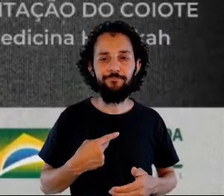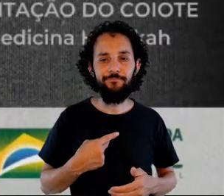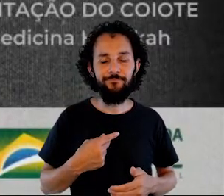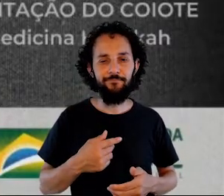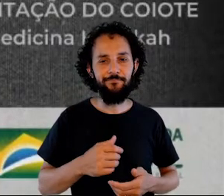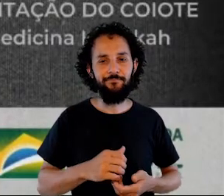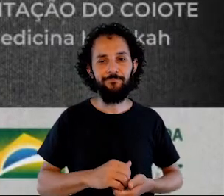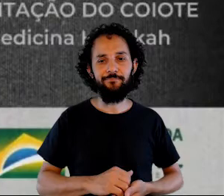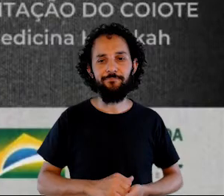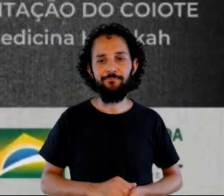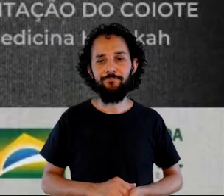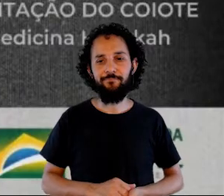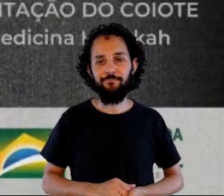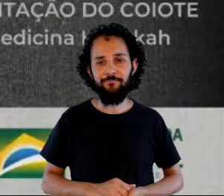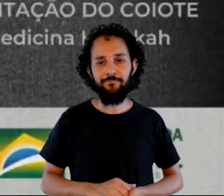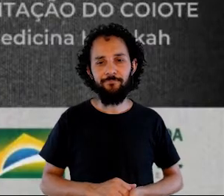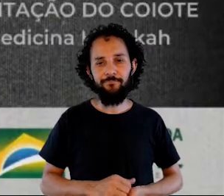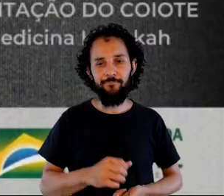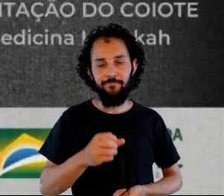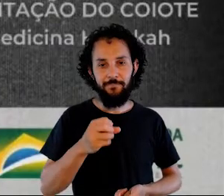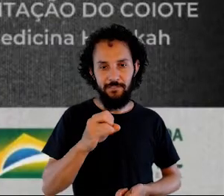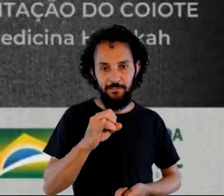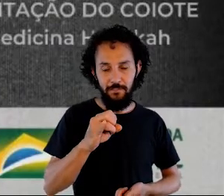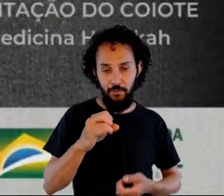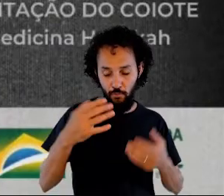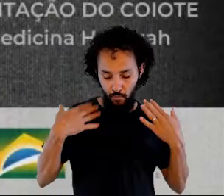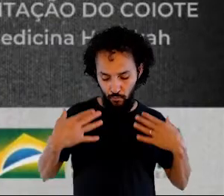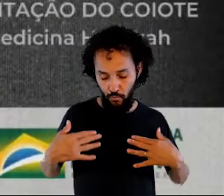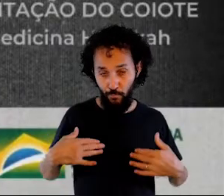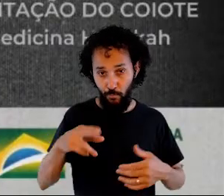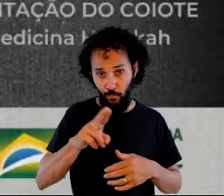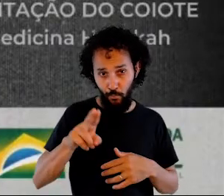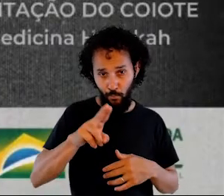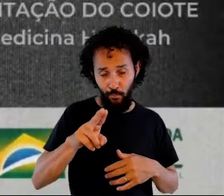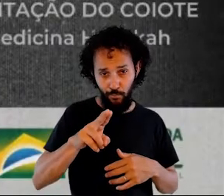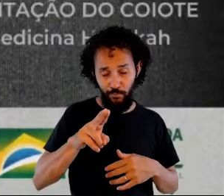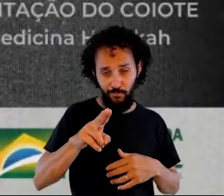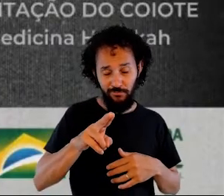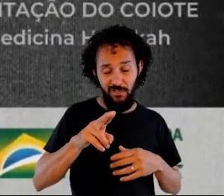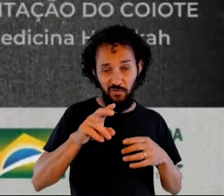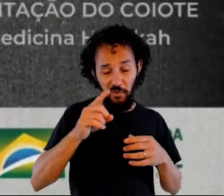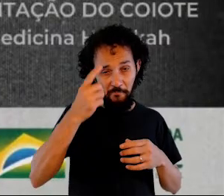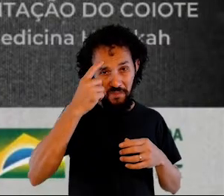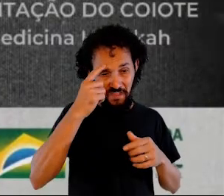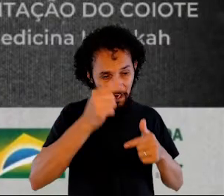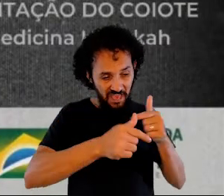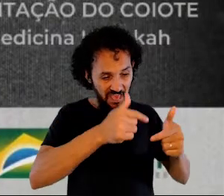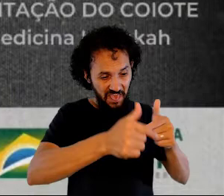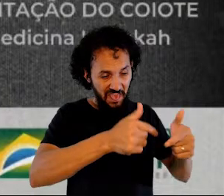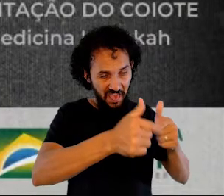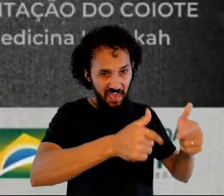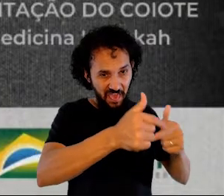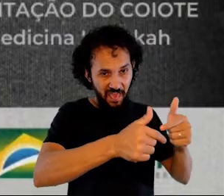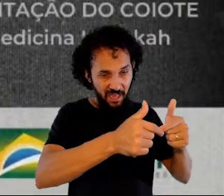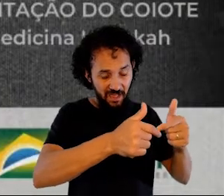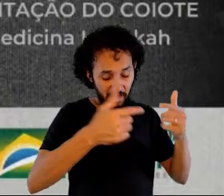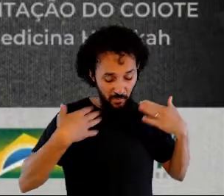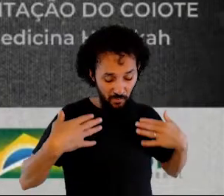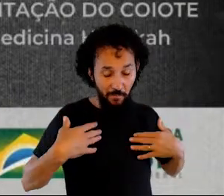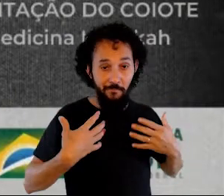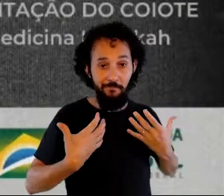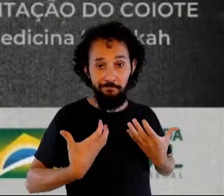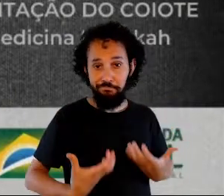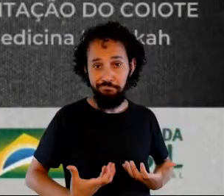Se usa o corpo só para trabalhar, ele fica cansado e